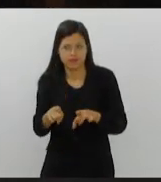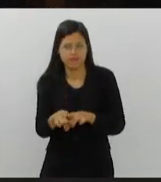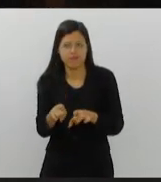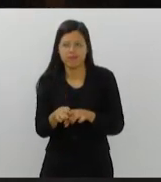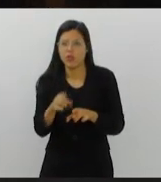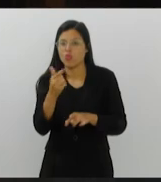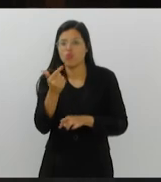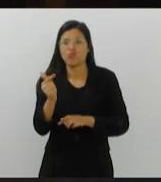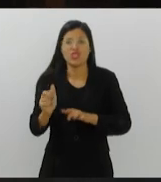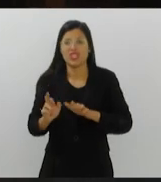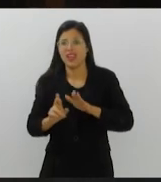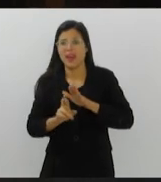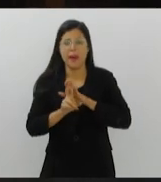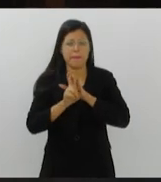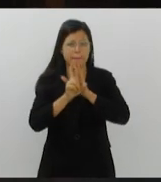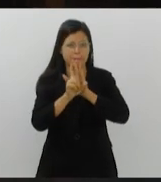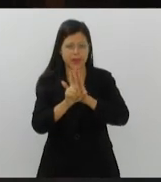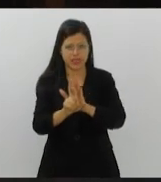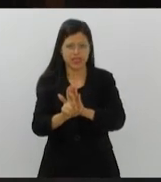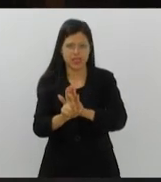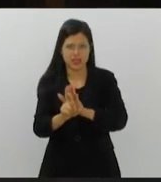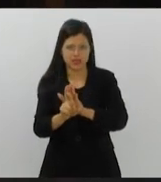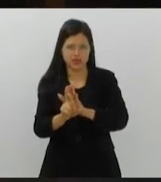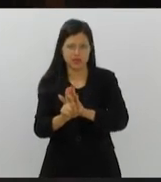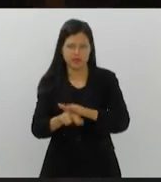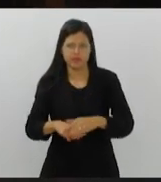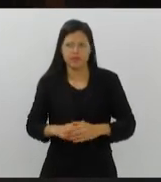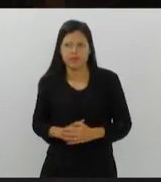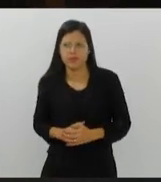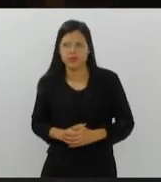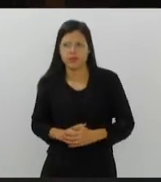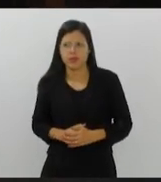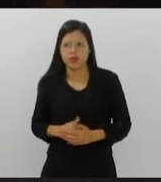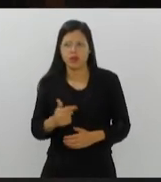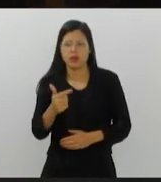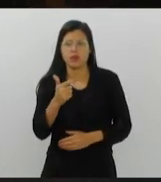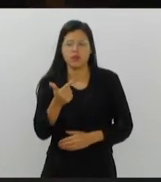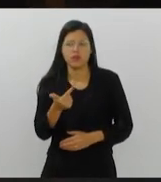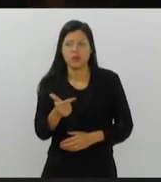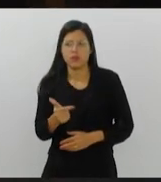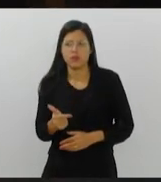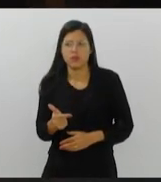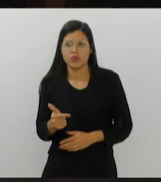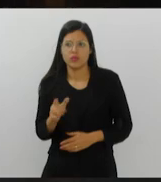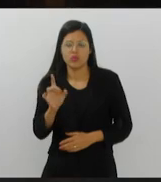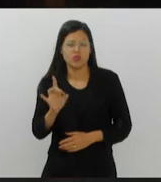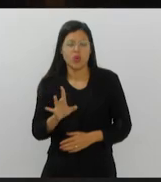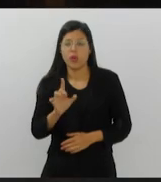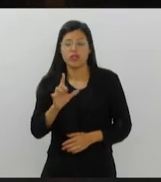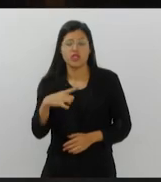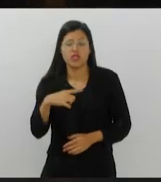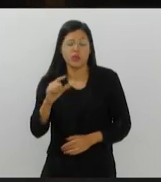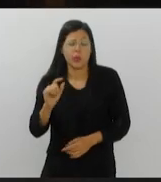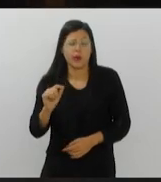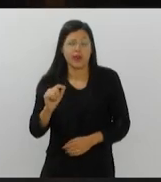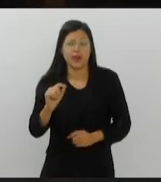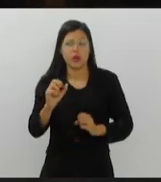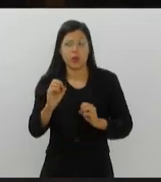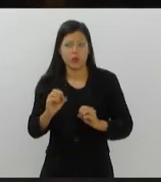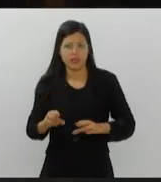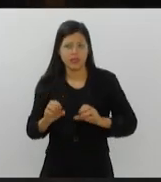representação, né? E não tinha a não ser o ensinamento de